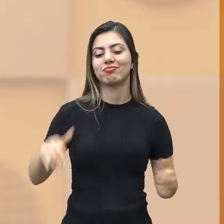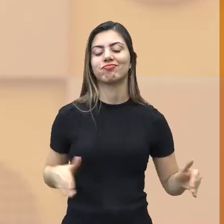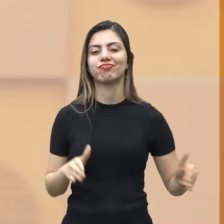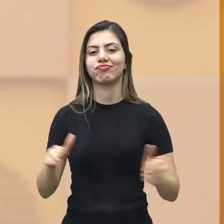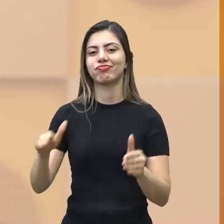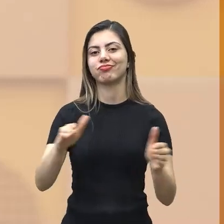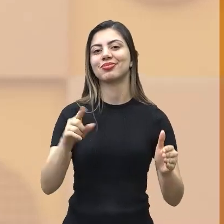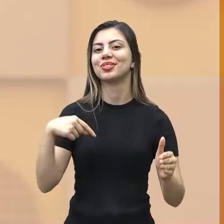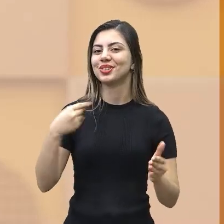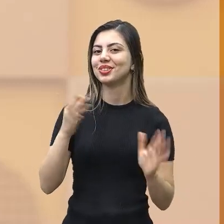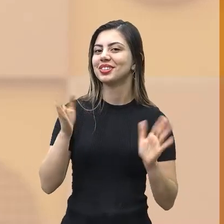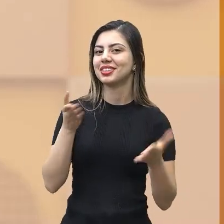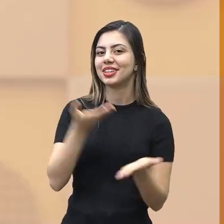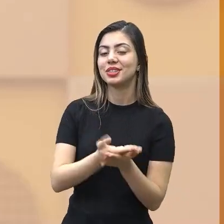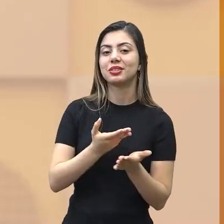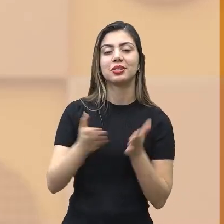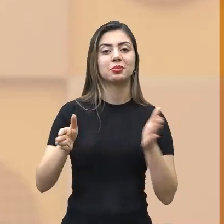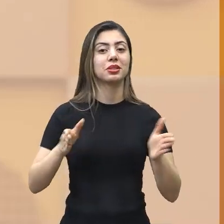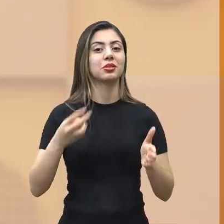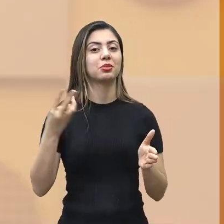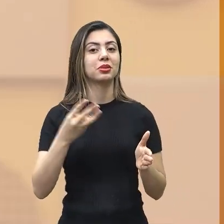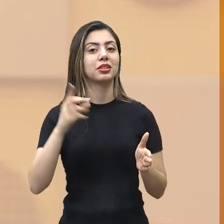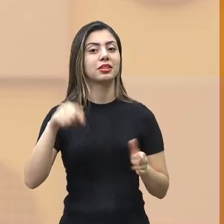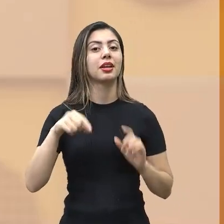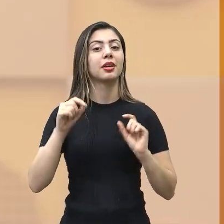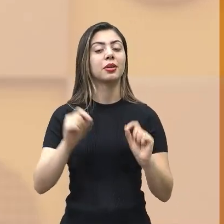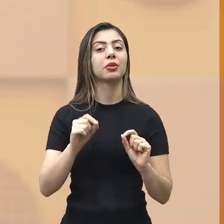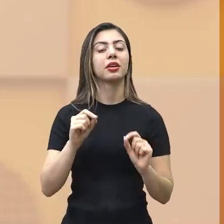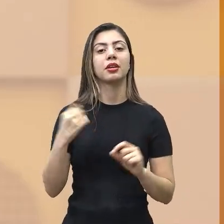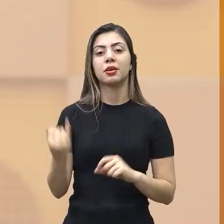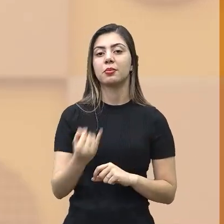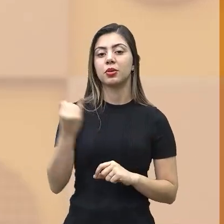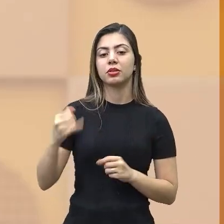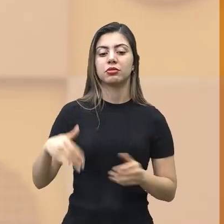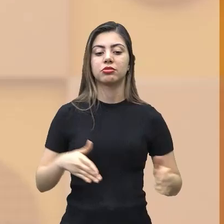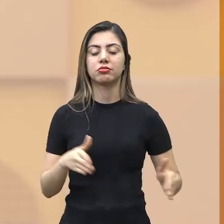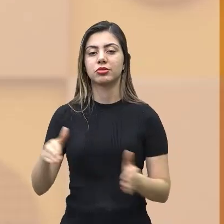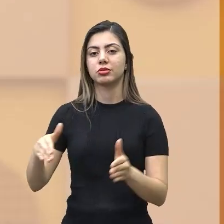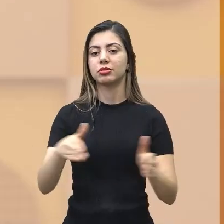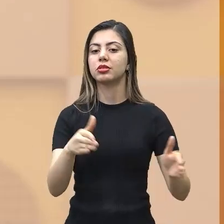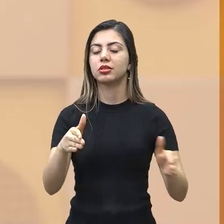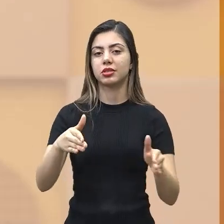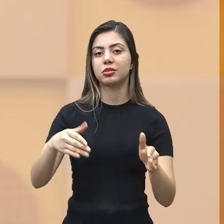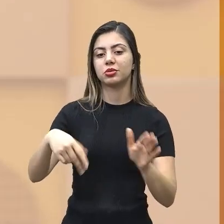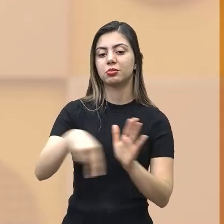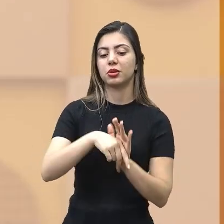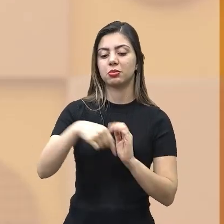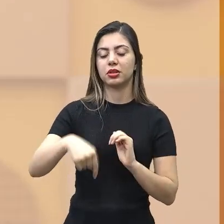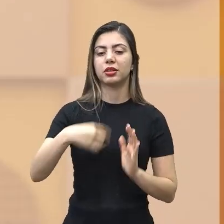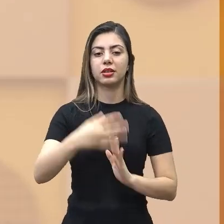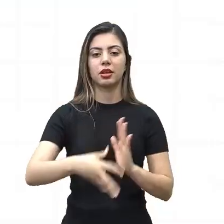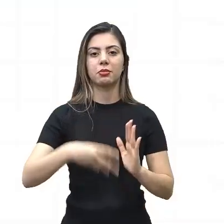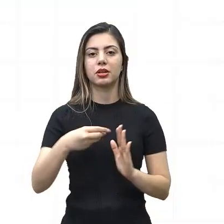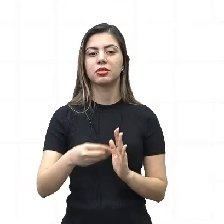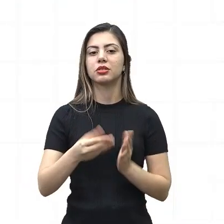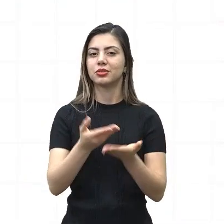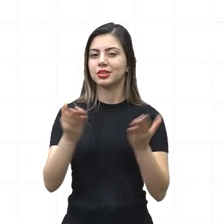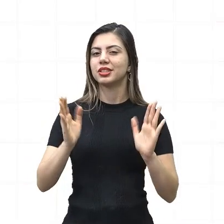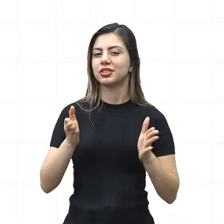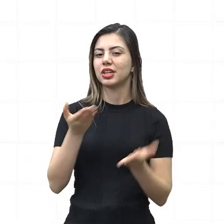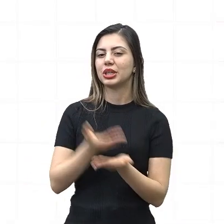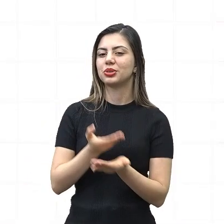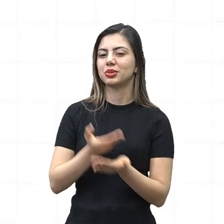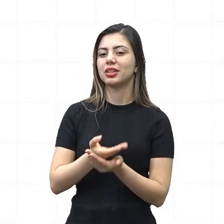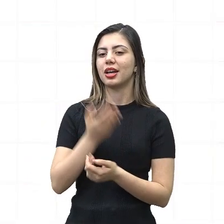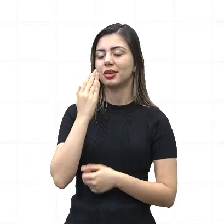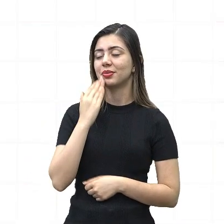gente estudou aqui na unidade 3 sobre a importância da bacia hidrográfica amazônica. Vocês já estudaram aqui, a gente vai ver até nessa próxima tela agora,